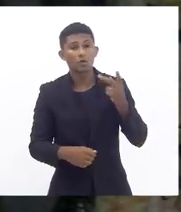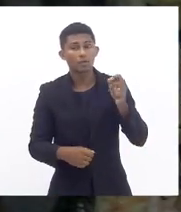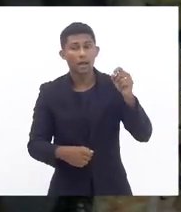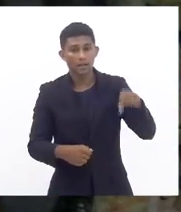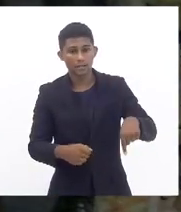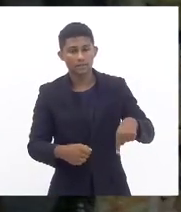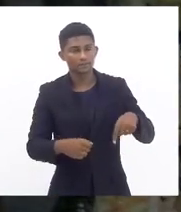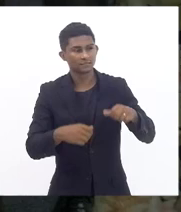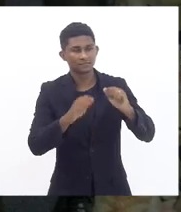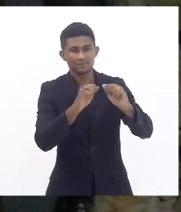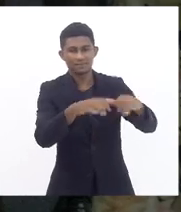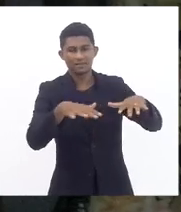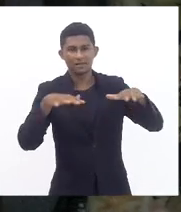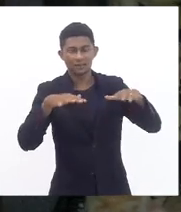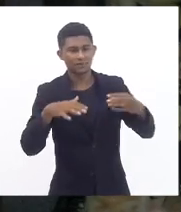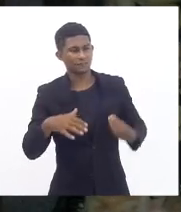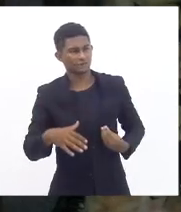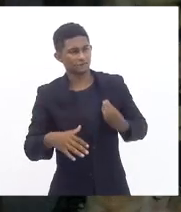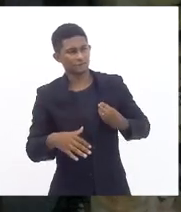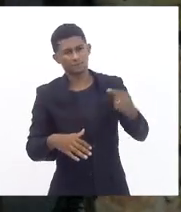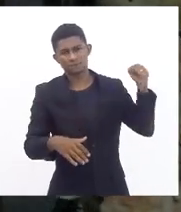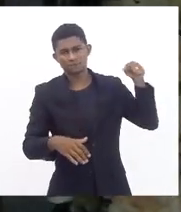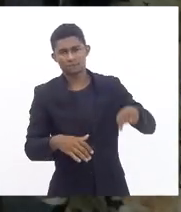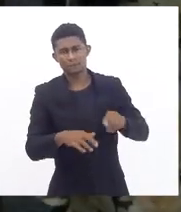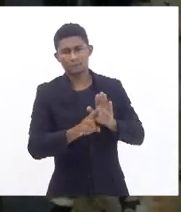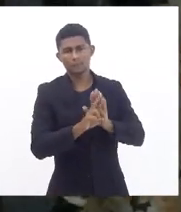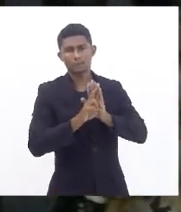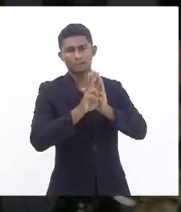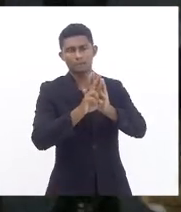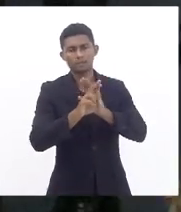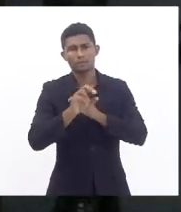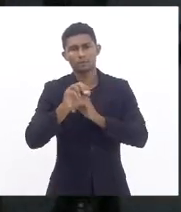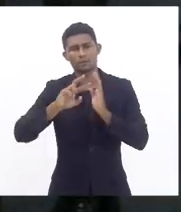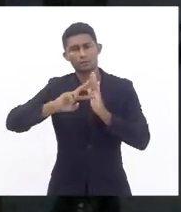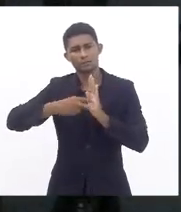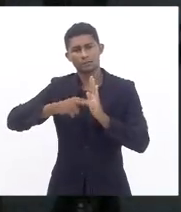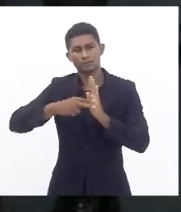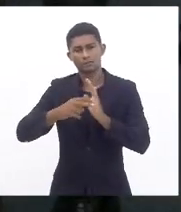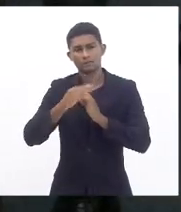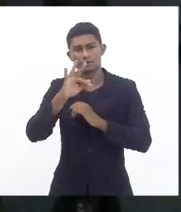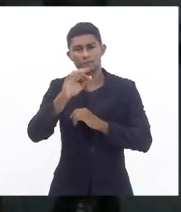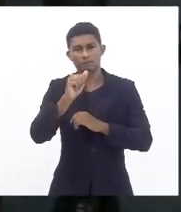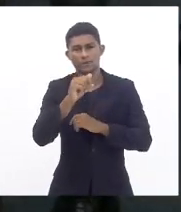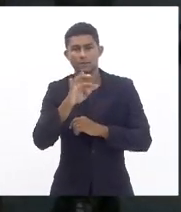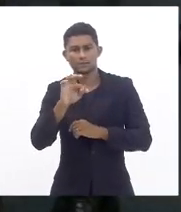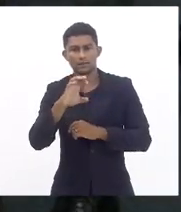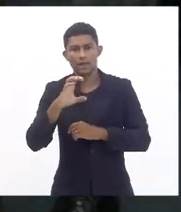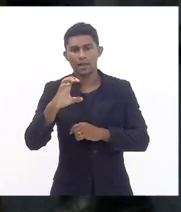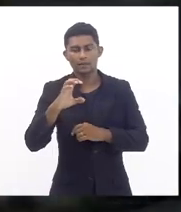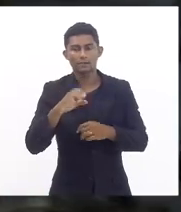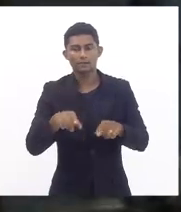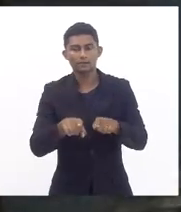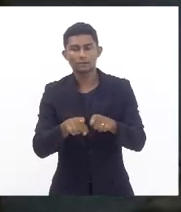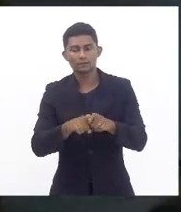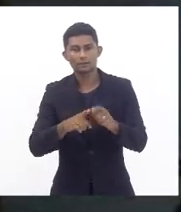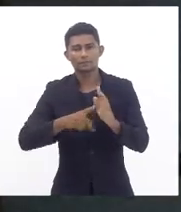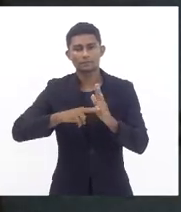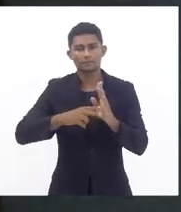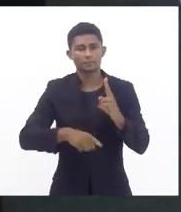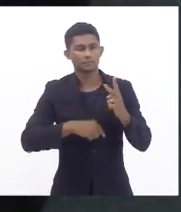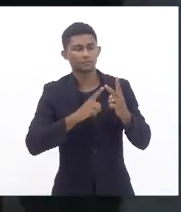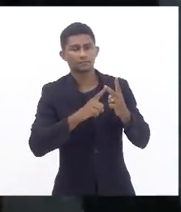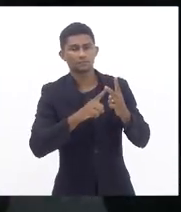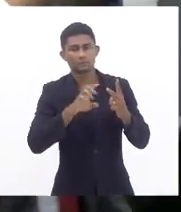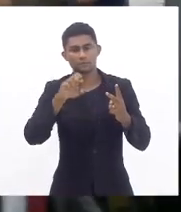plenário da representação do Sindipefaetec, também tem representação do Sintuperj, o ENF,